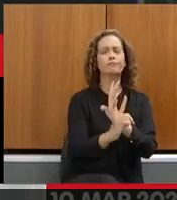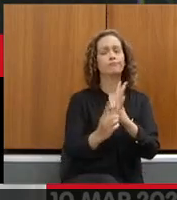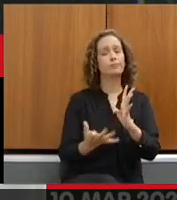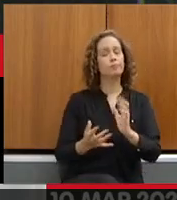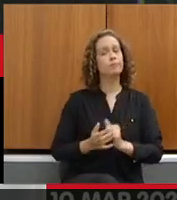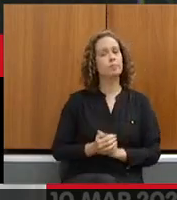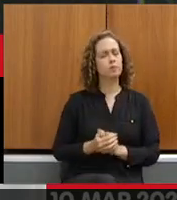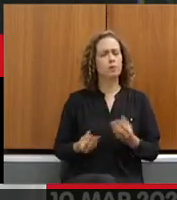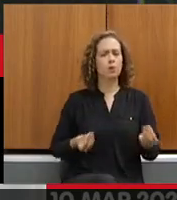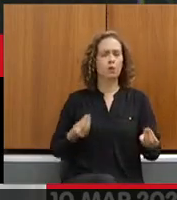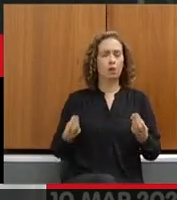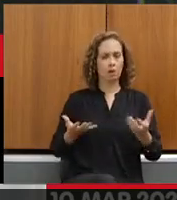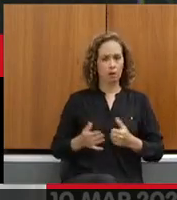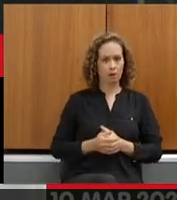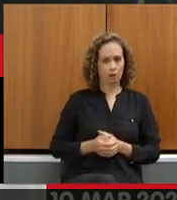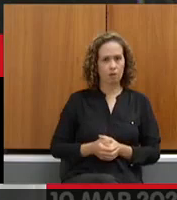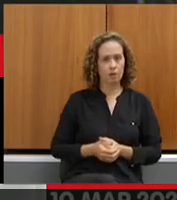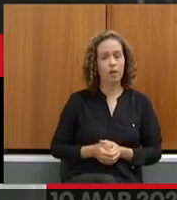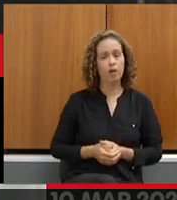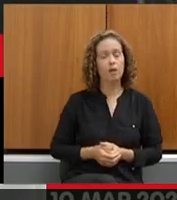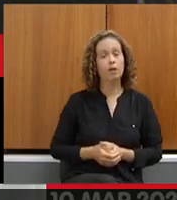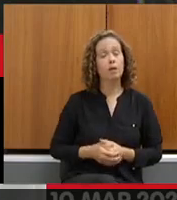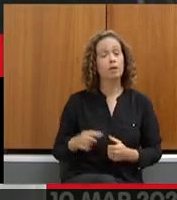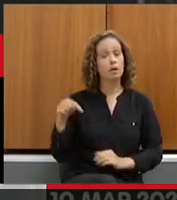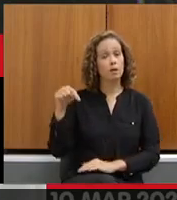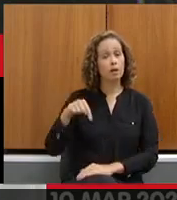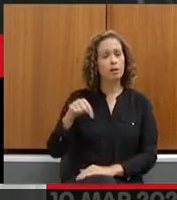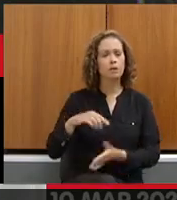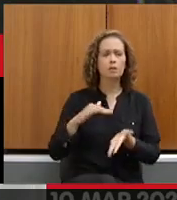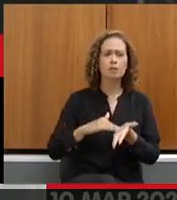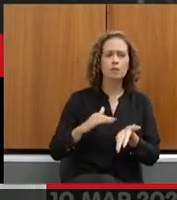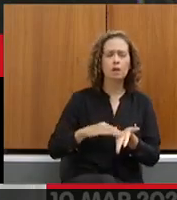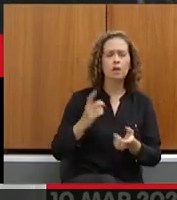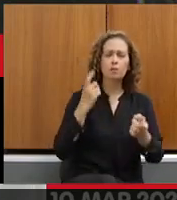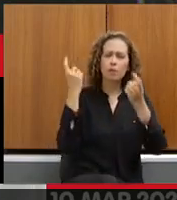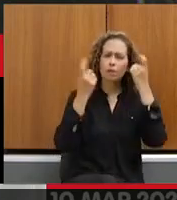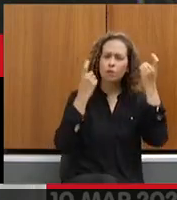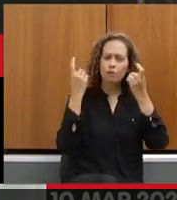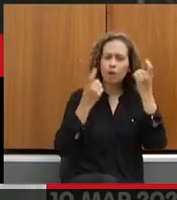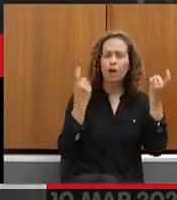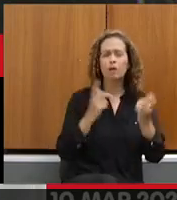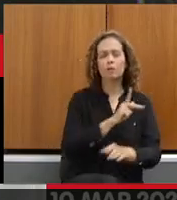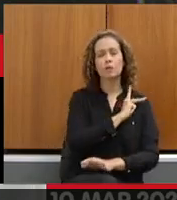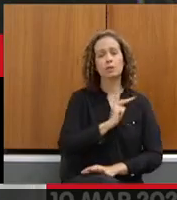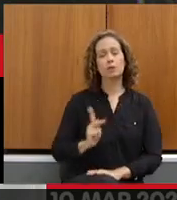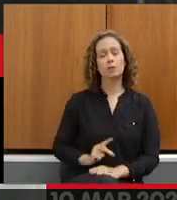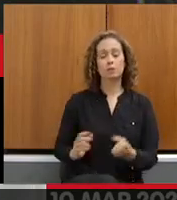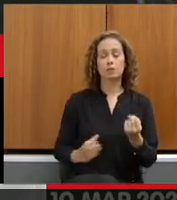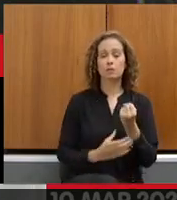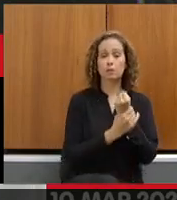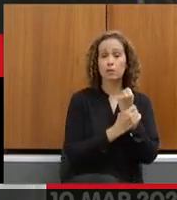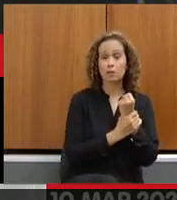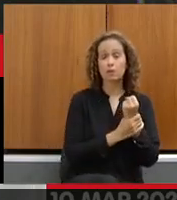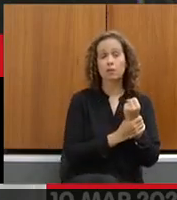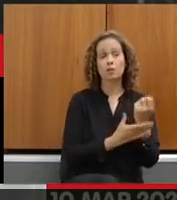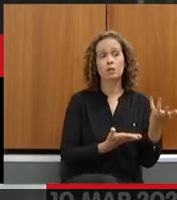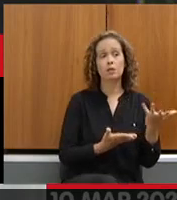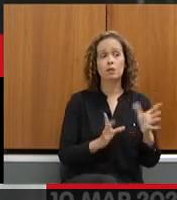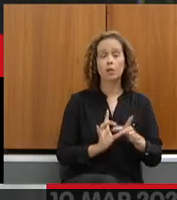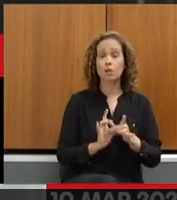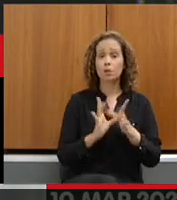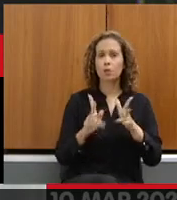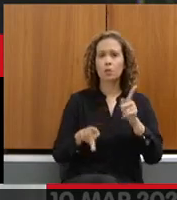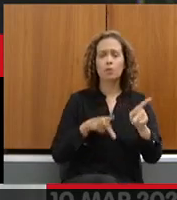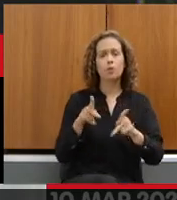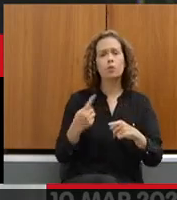inverter a prioridade porque eu fico aqui Secretário é muito preocupado com quanto presidente da Comissão de segurança pública e a